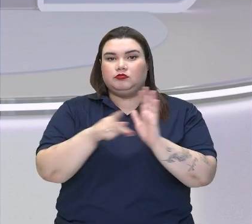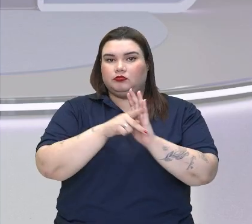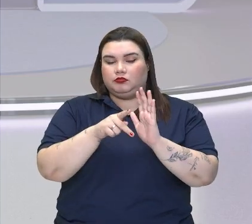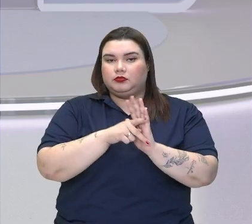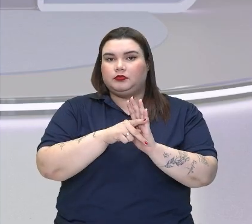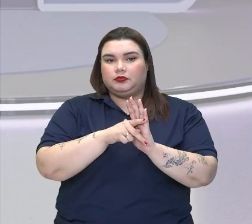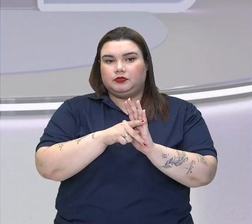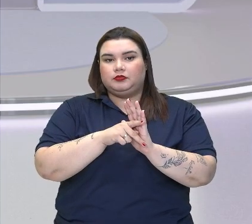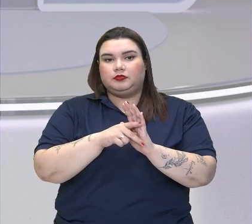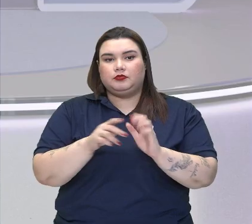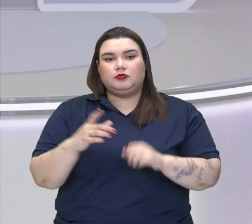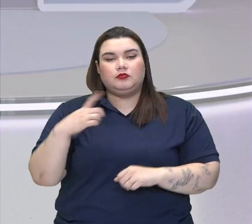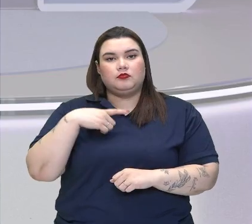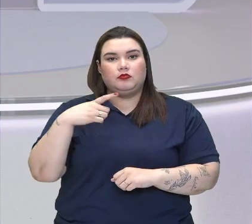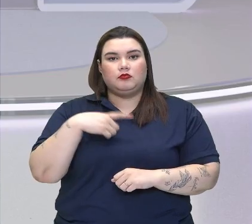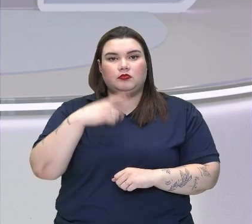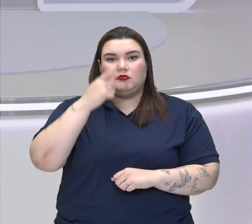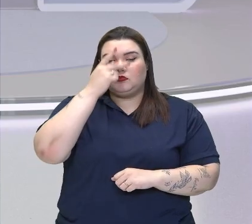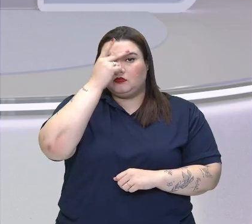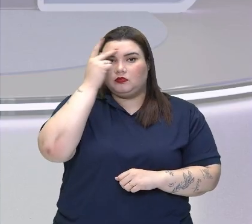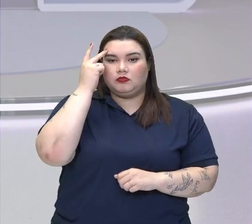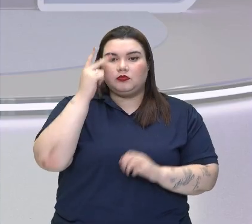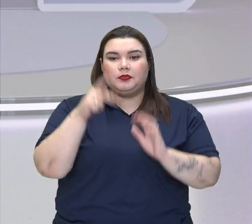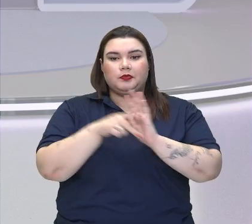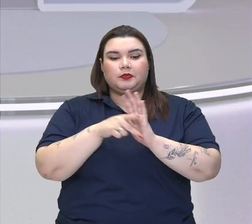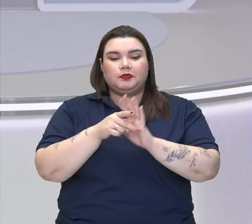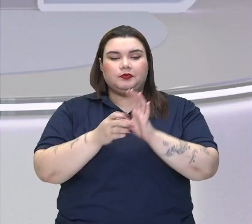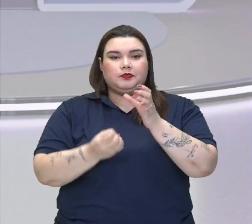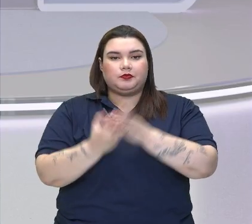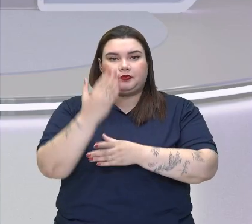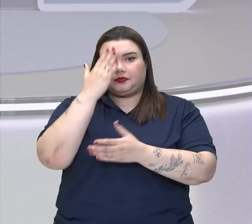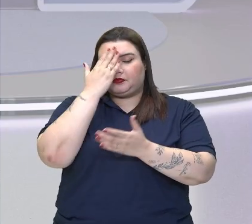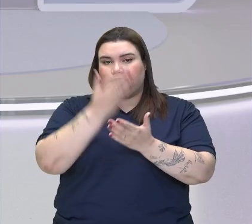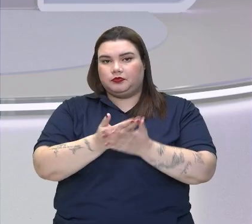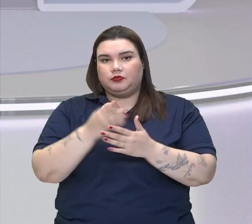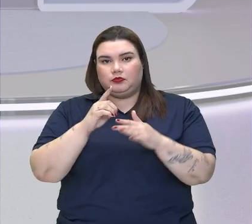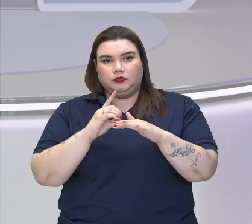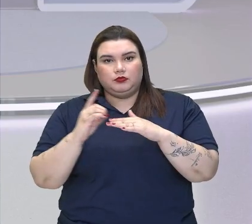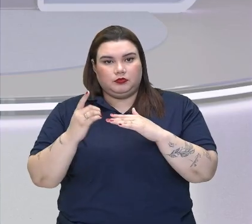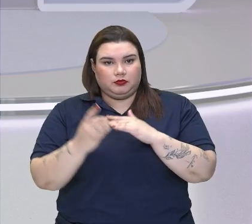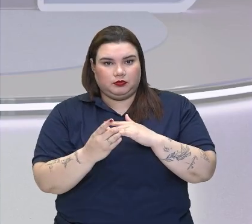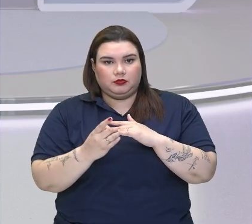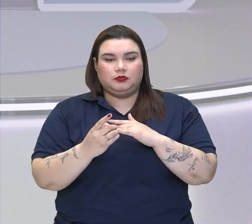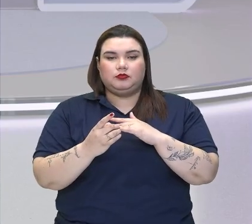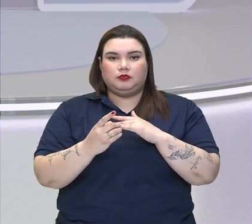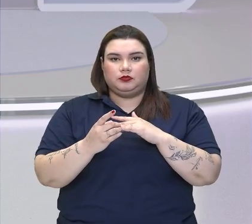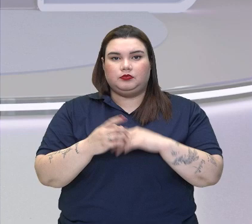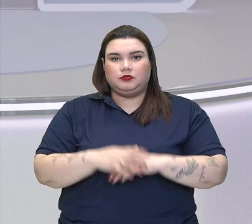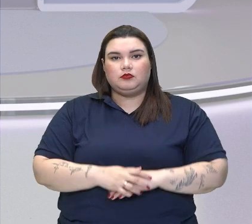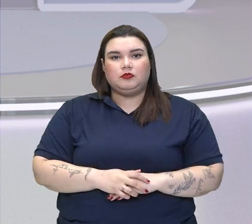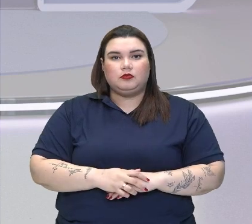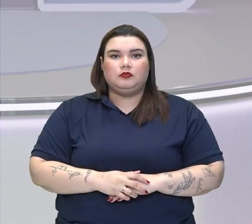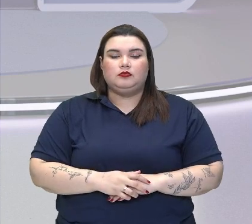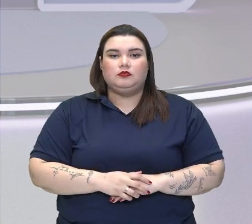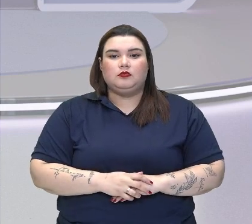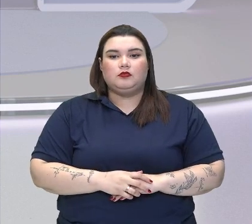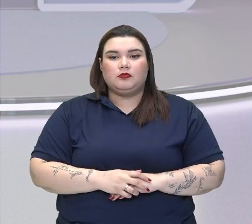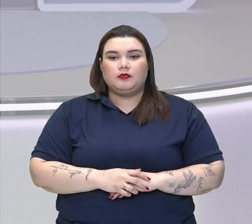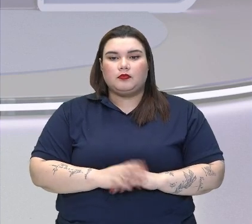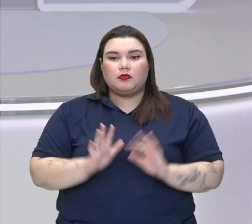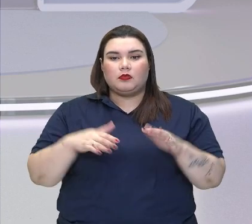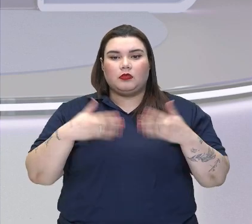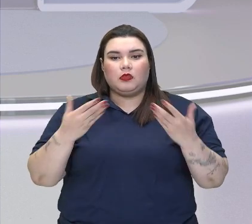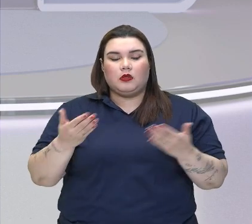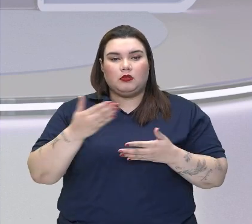criadores, tinham os seus criadores, as divindades que criaram tudo o que existe. Então, a partir de agora,